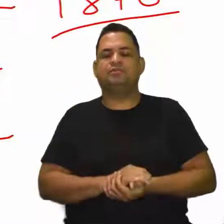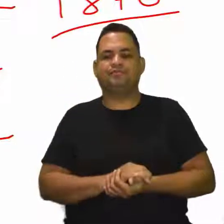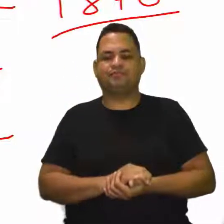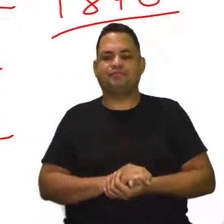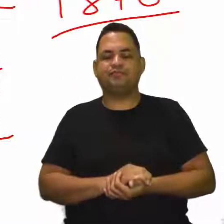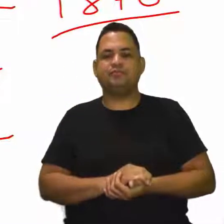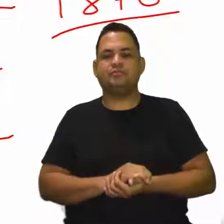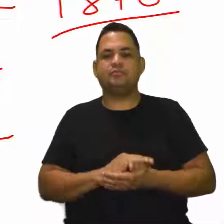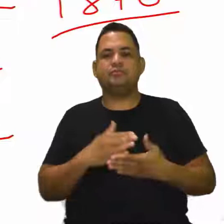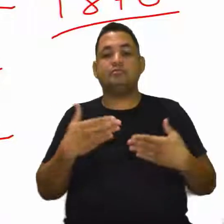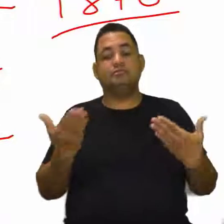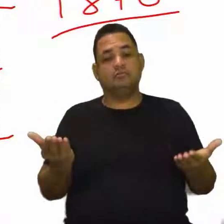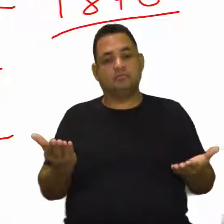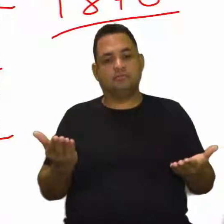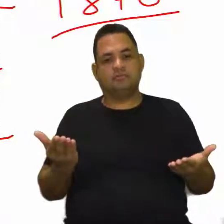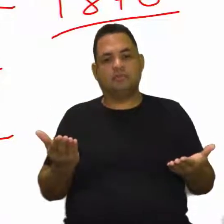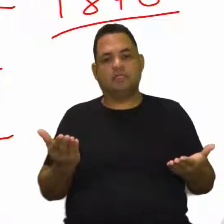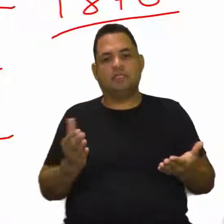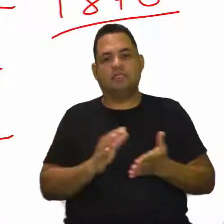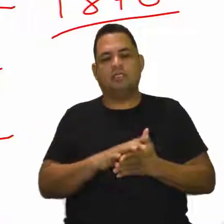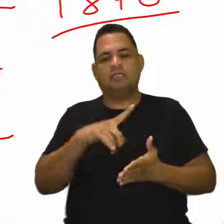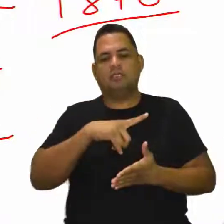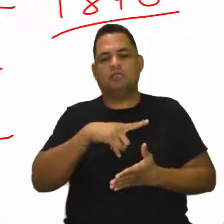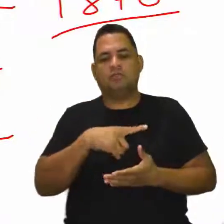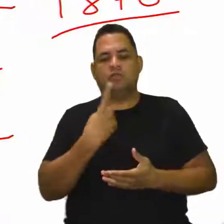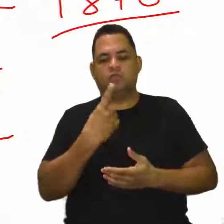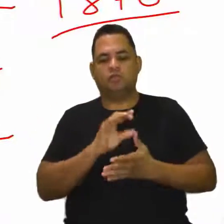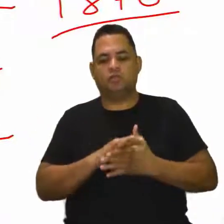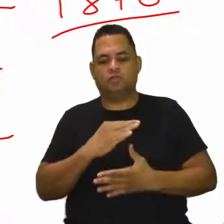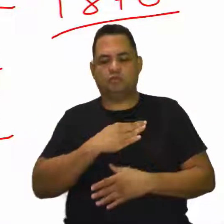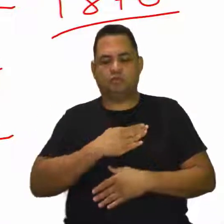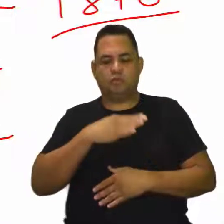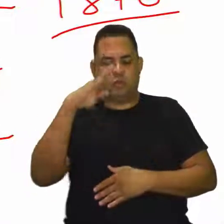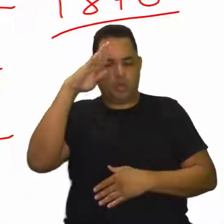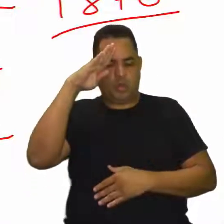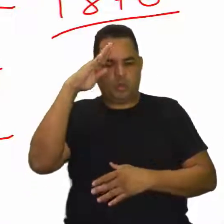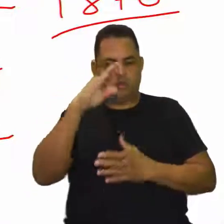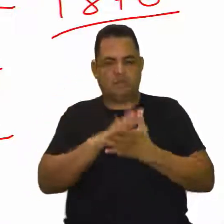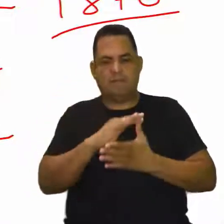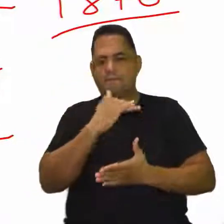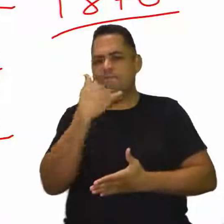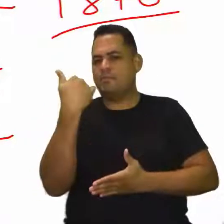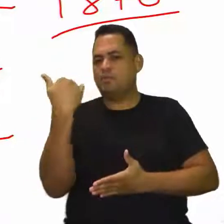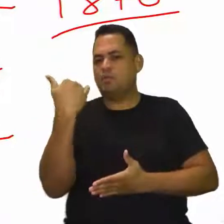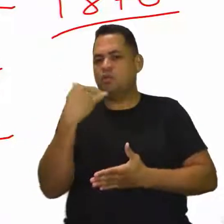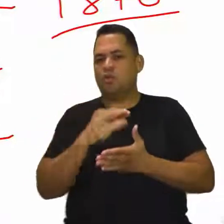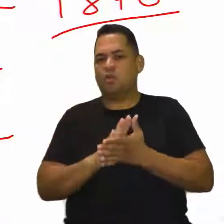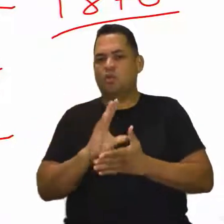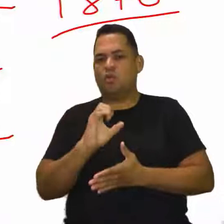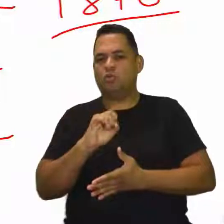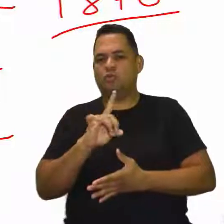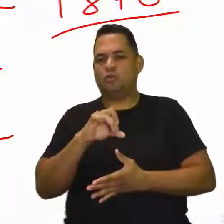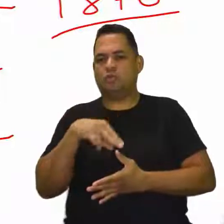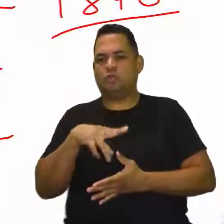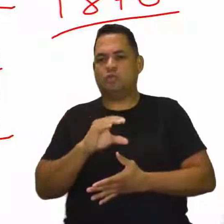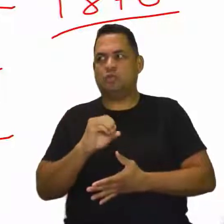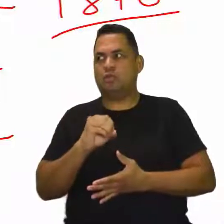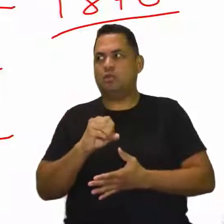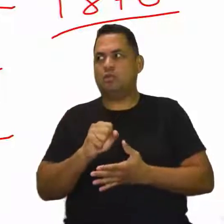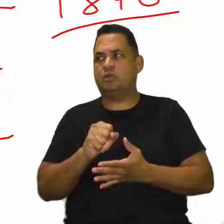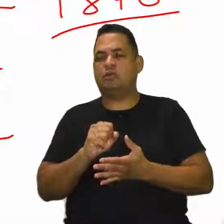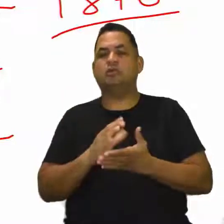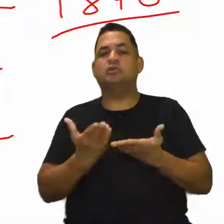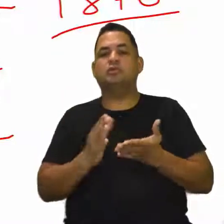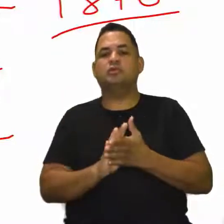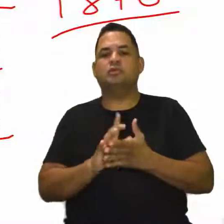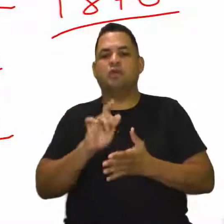potência. Tanto é que teve um soldado brasileiro que matou o Solano Lopes. E o Solano queria casar com